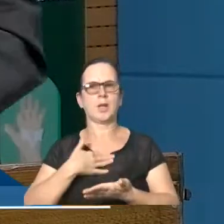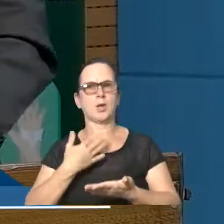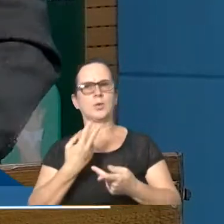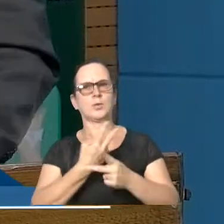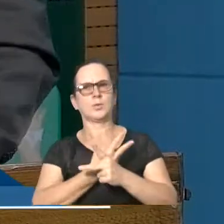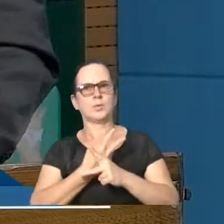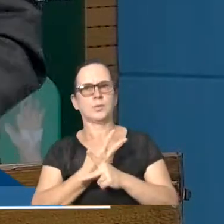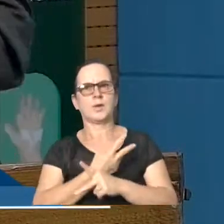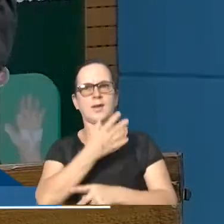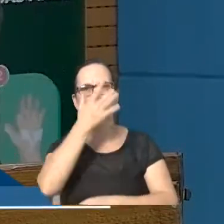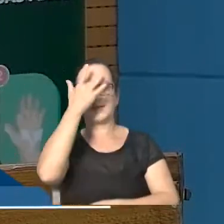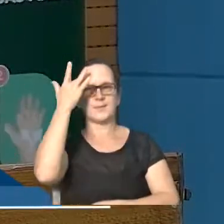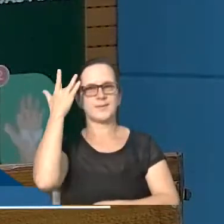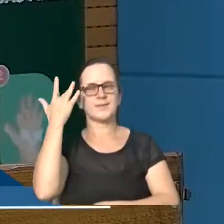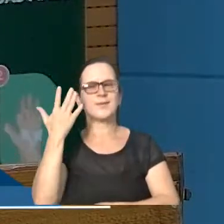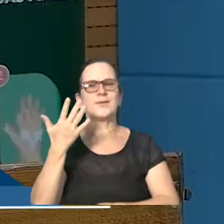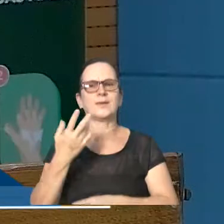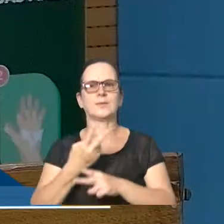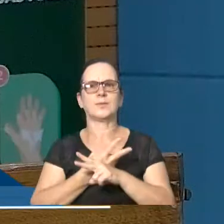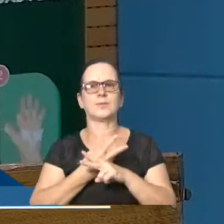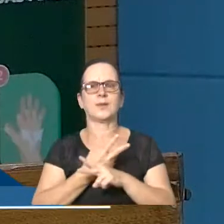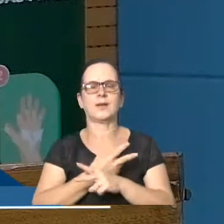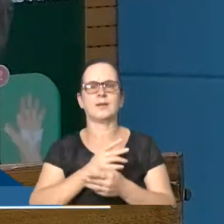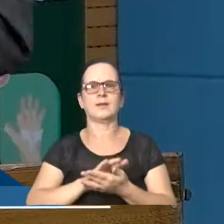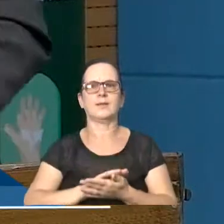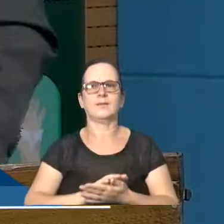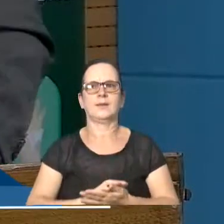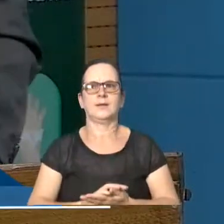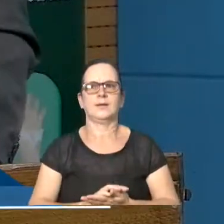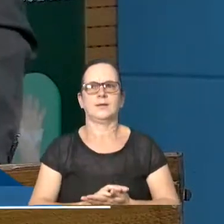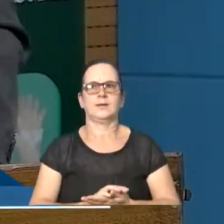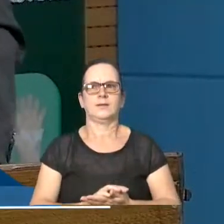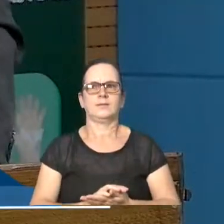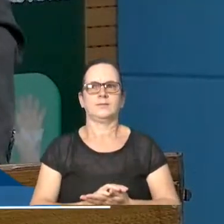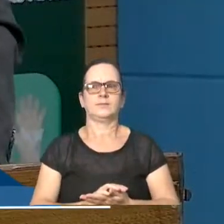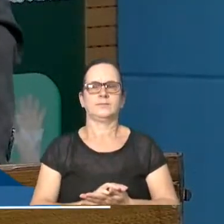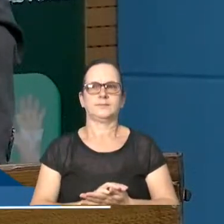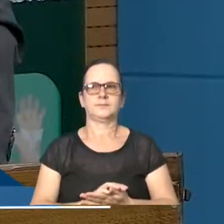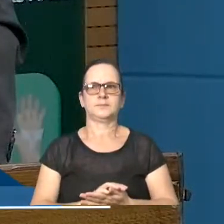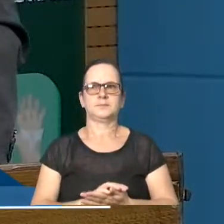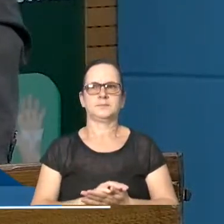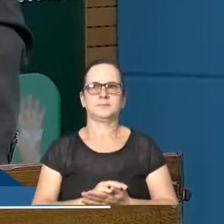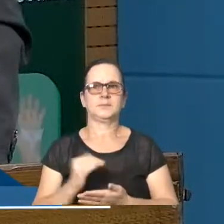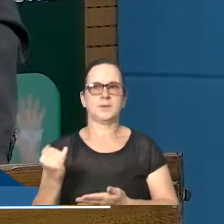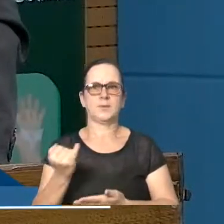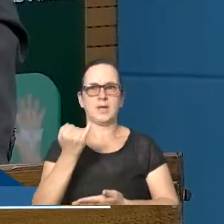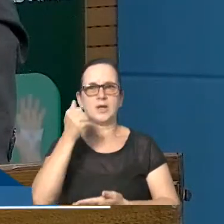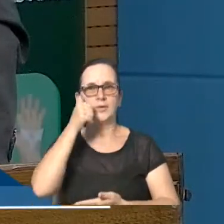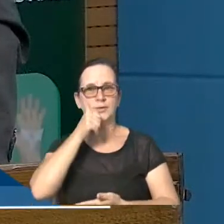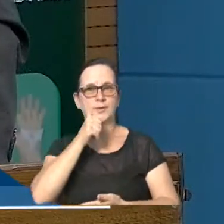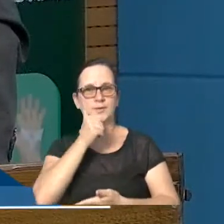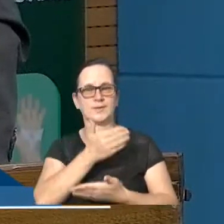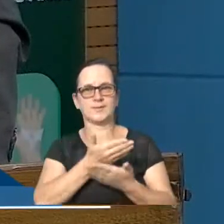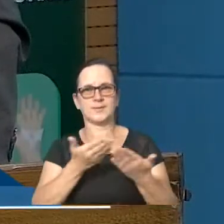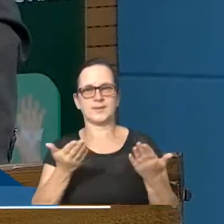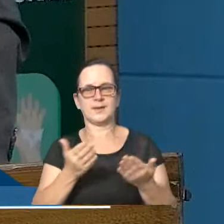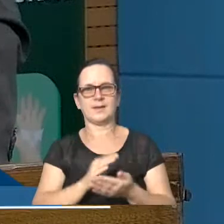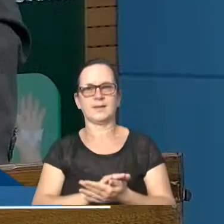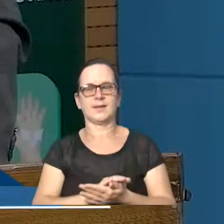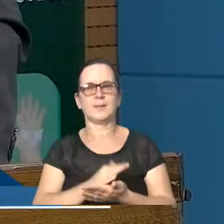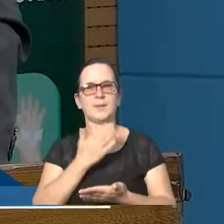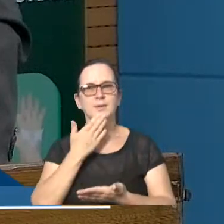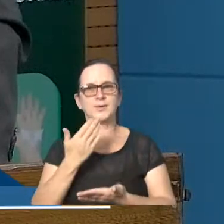vários vereadores aqui são procurados nessa questão, principalmente das mulheres, de pedir